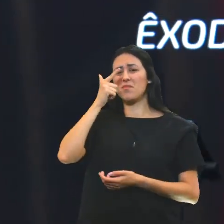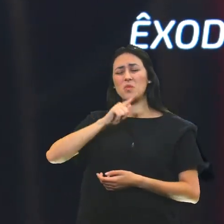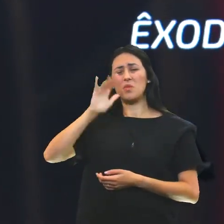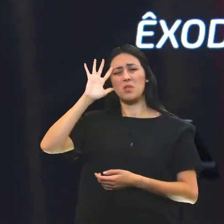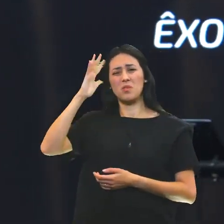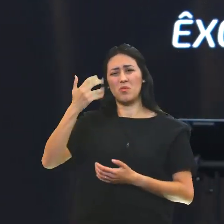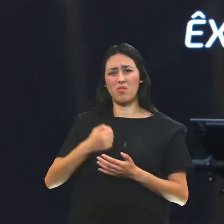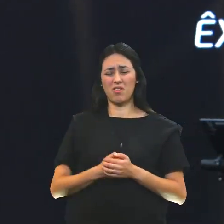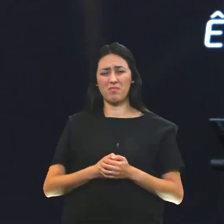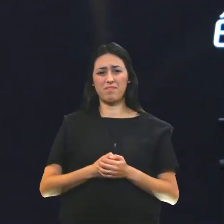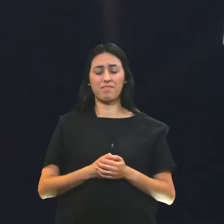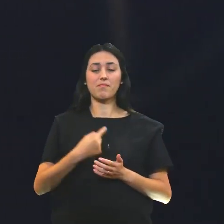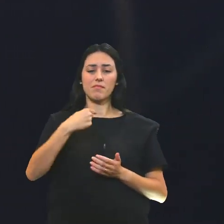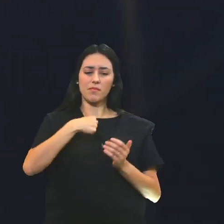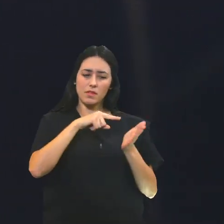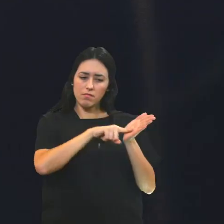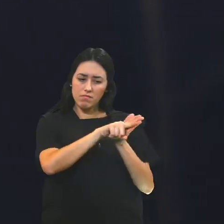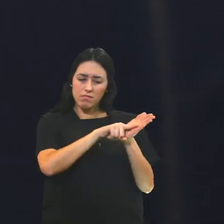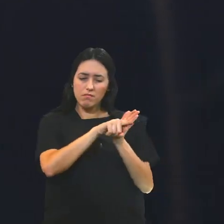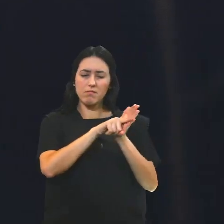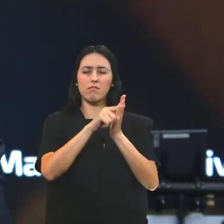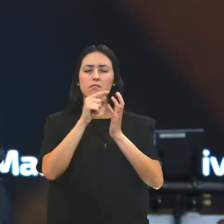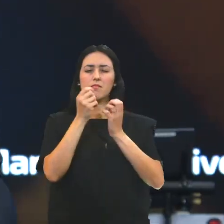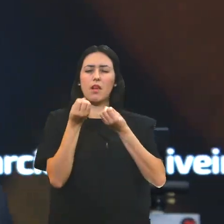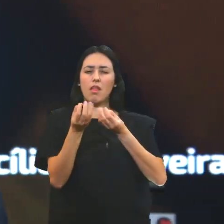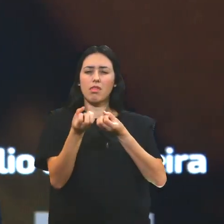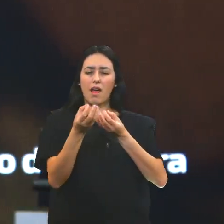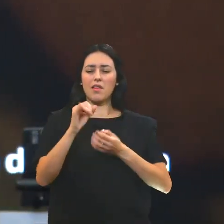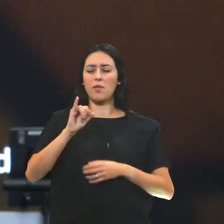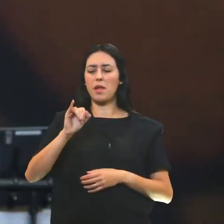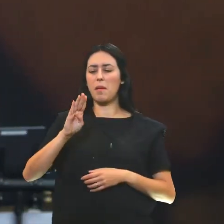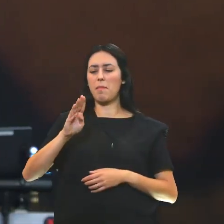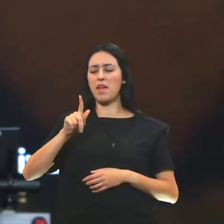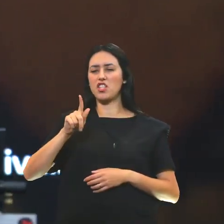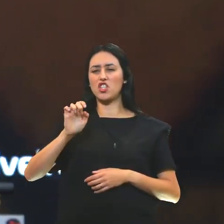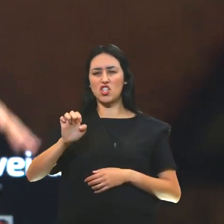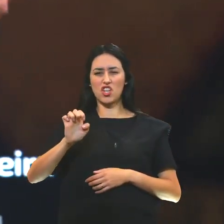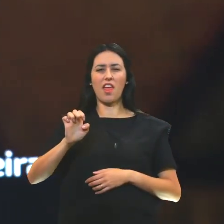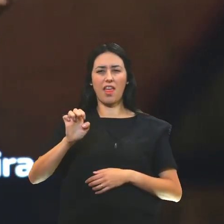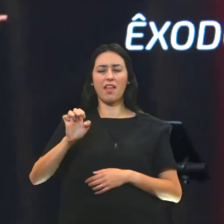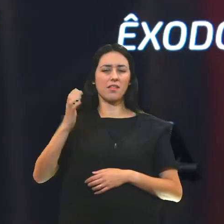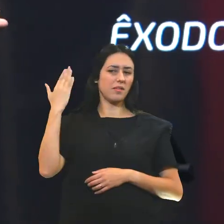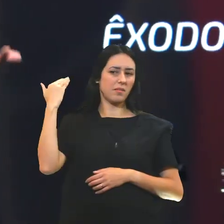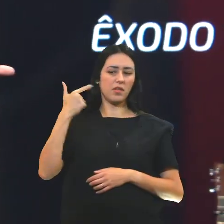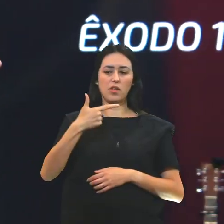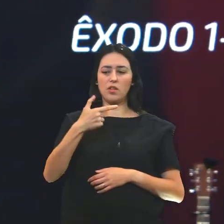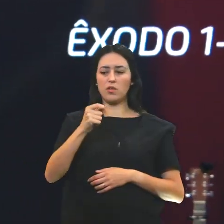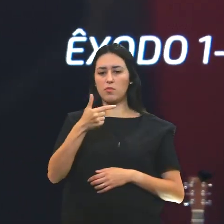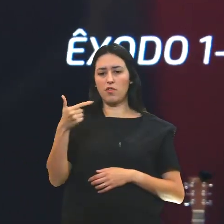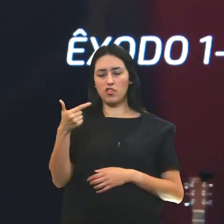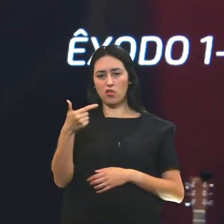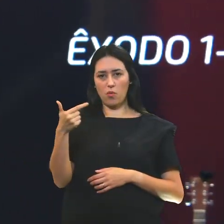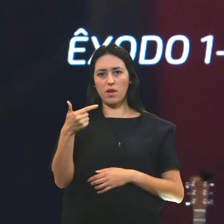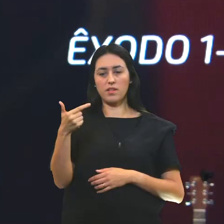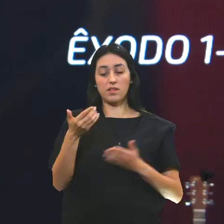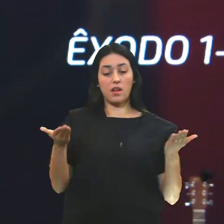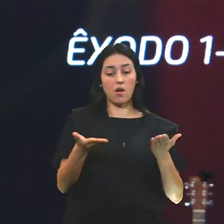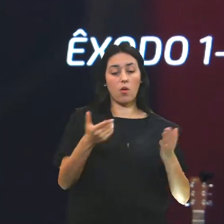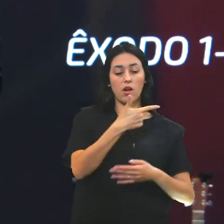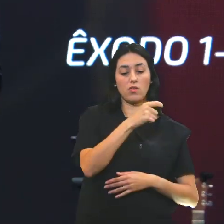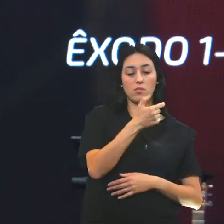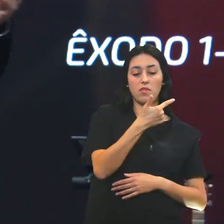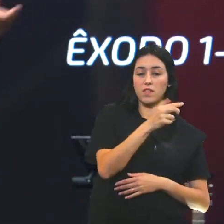dados estatísticos. O IBGE é o censo feito lá pelo IBGE em 2022. Nós estamos em